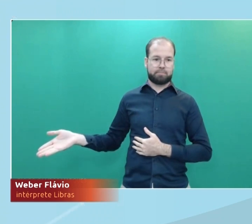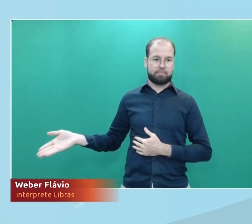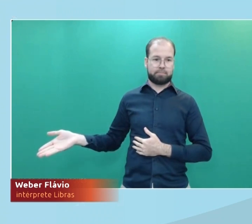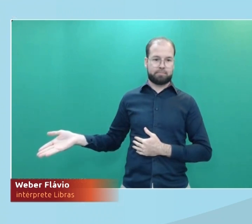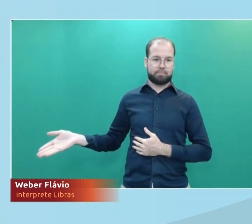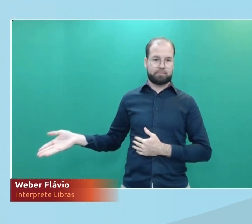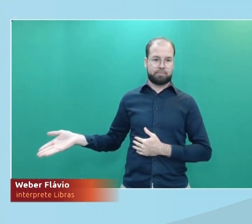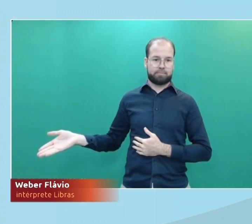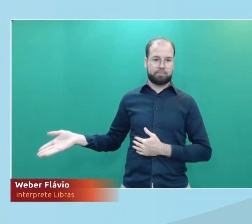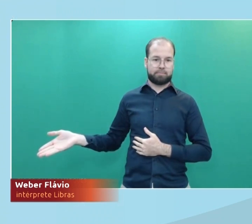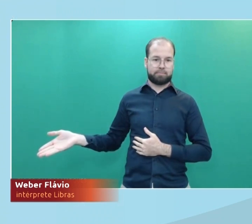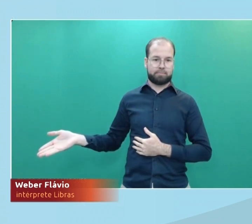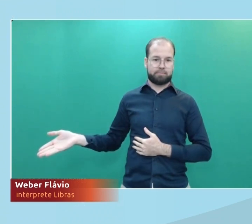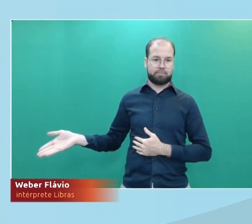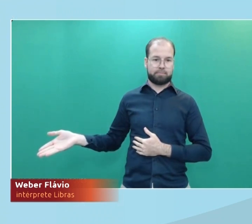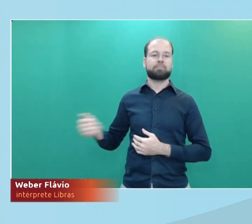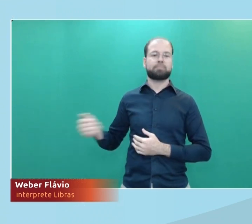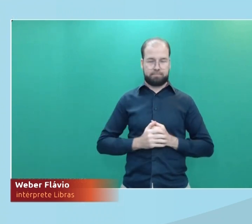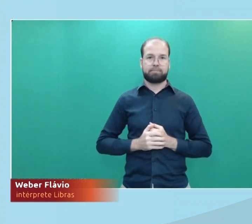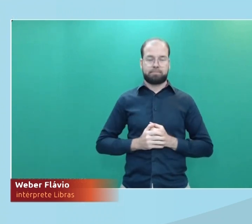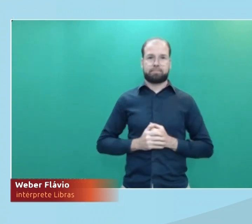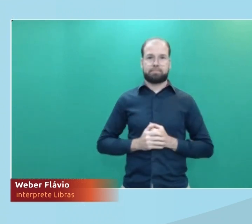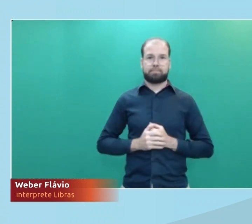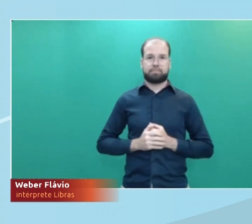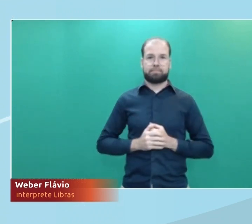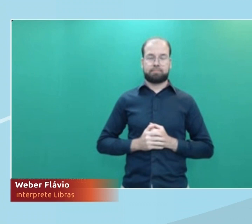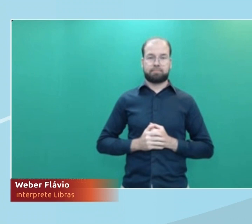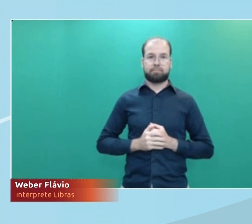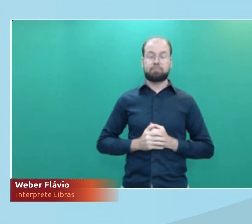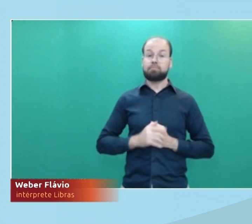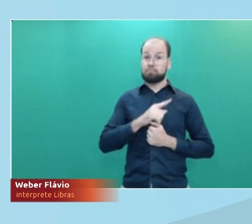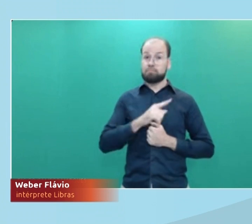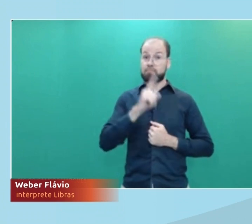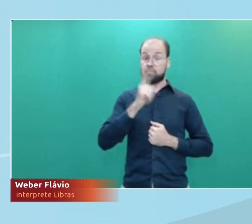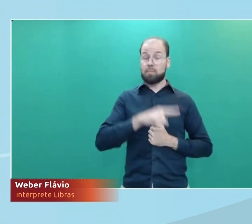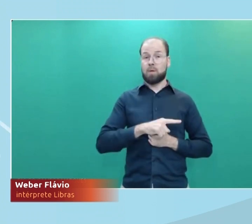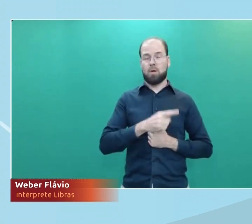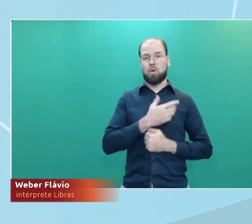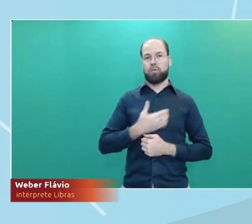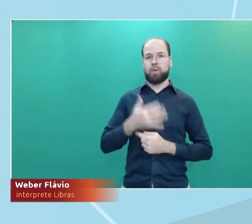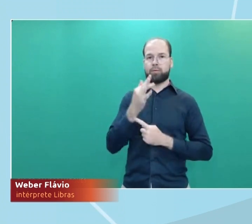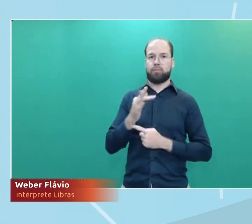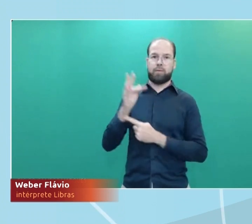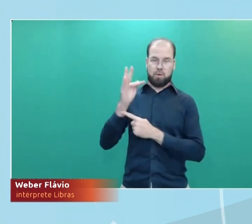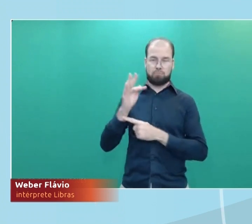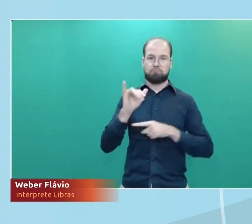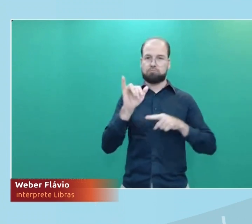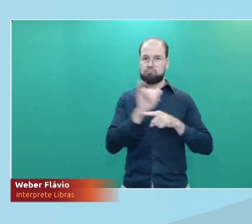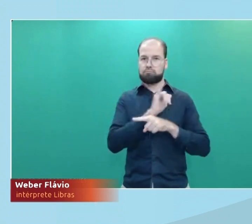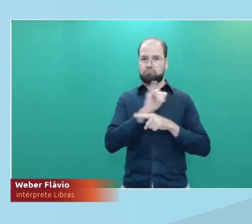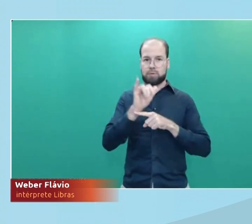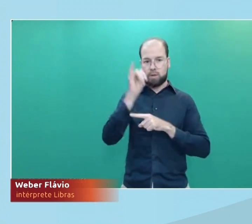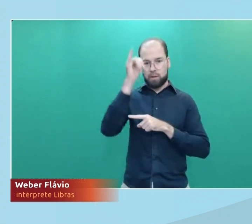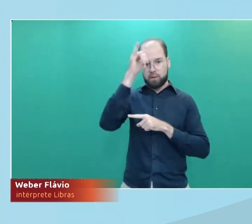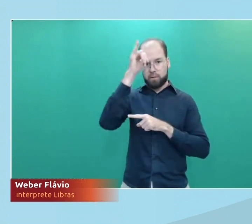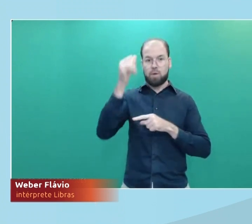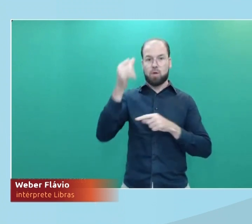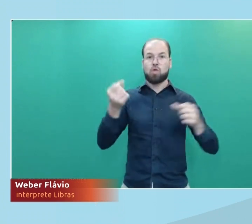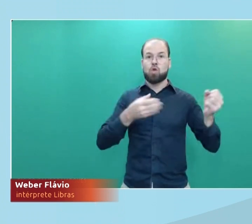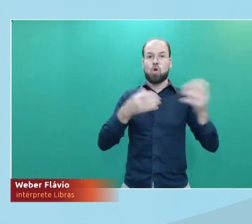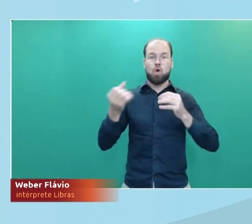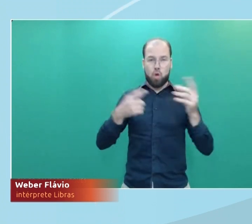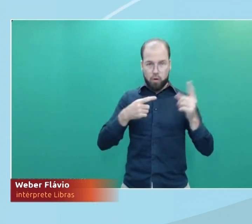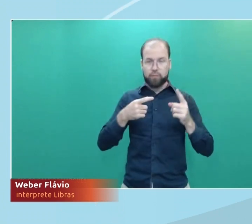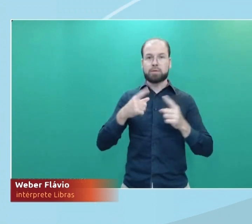mj.gov.br/escola segura. Essa é uma medida criada pelo governo federal para tentar evitar que novos ataques aconteçam. E